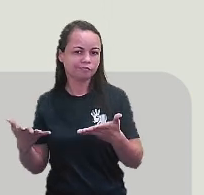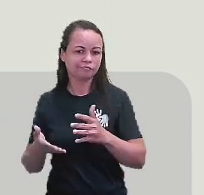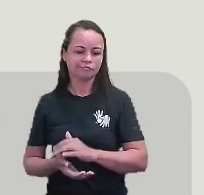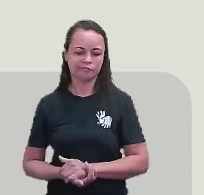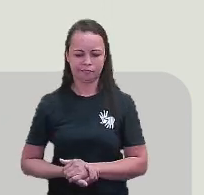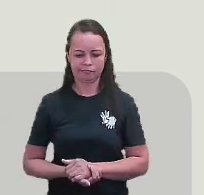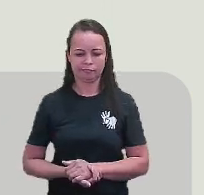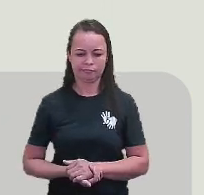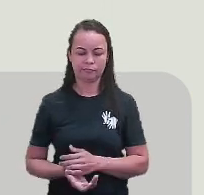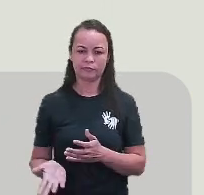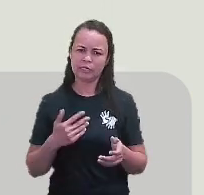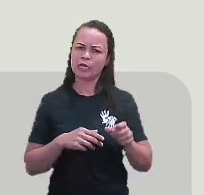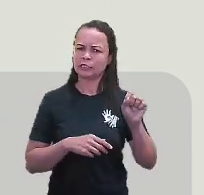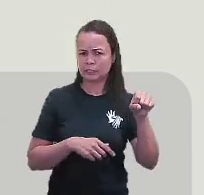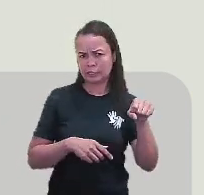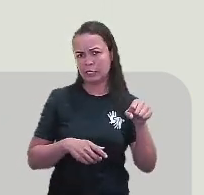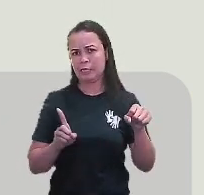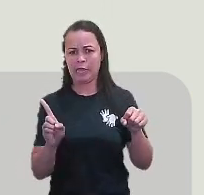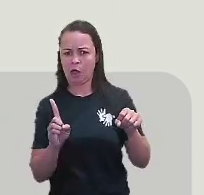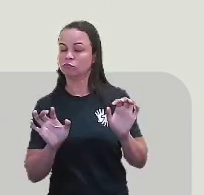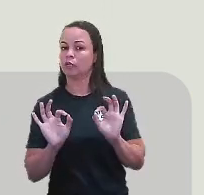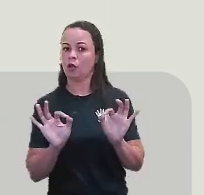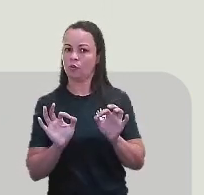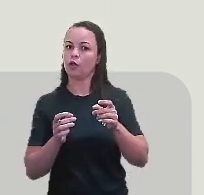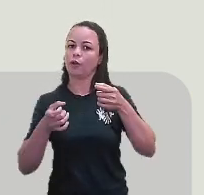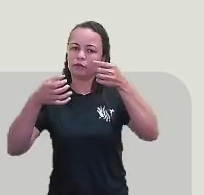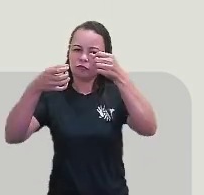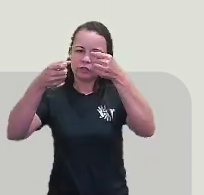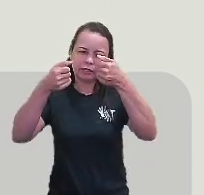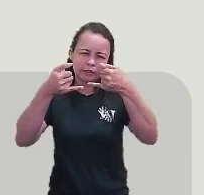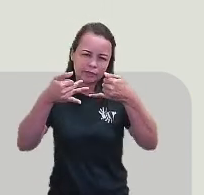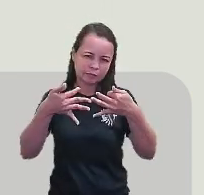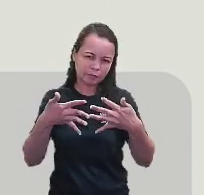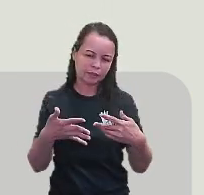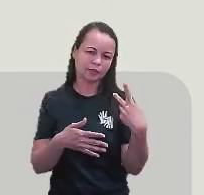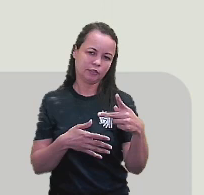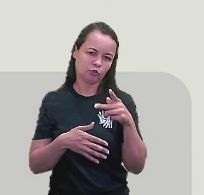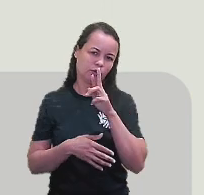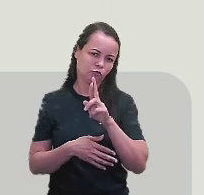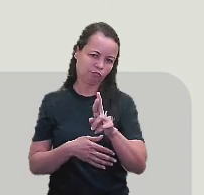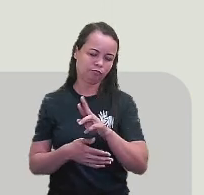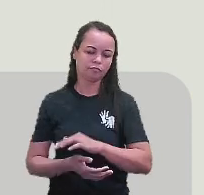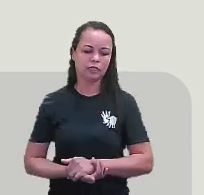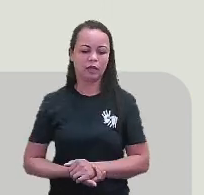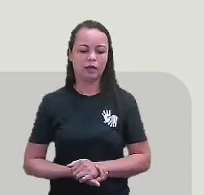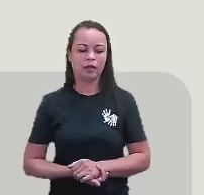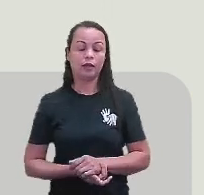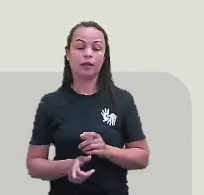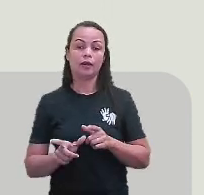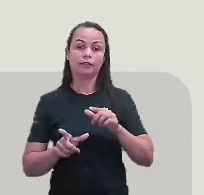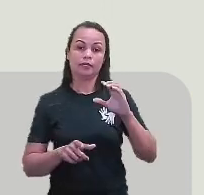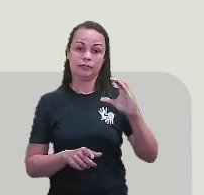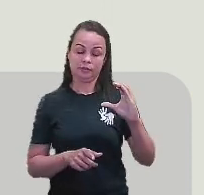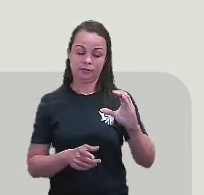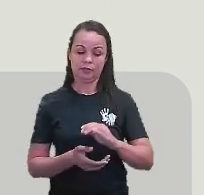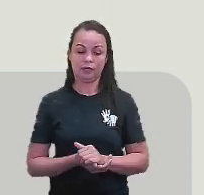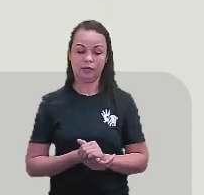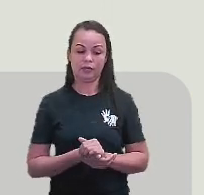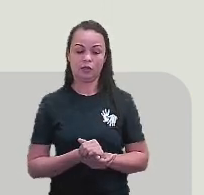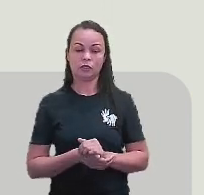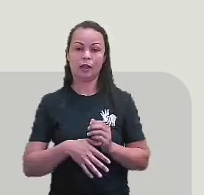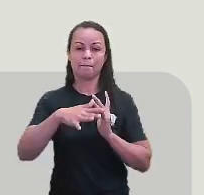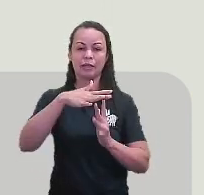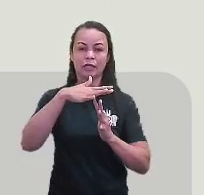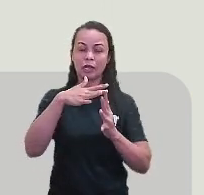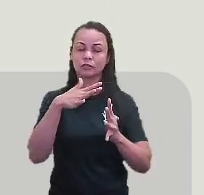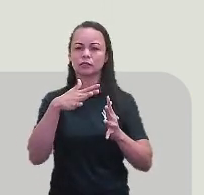nem sim nem que não, viu? Eu quero que vocês especifiquem sua resposta. E letra C. Qual tipo de migração foi realizado